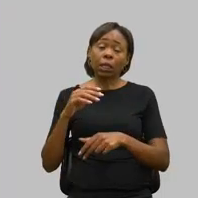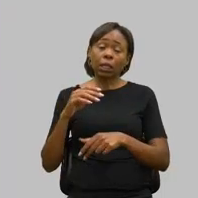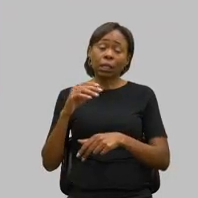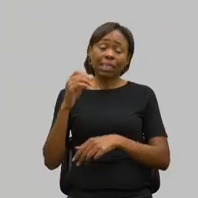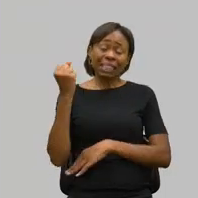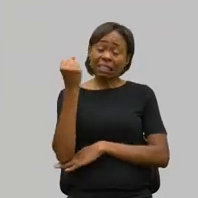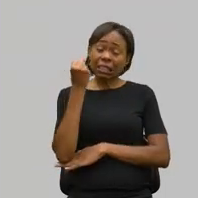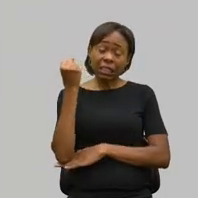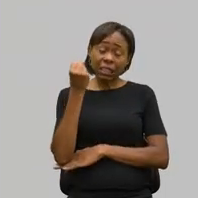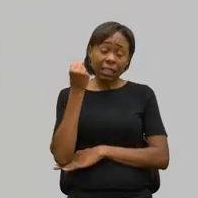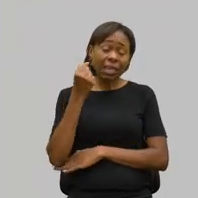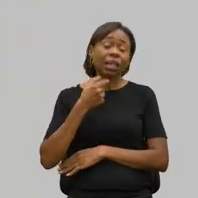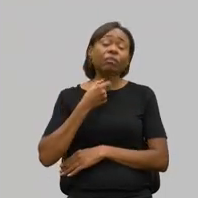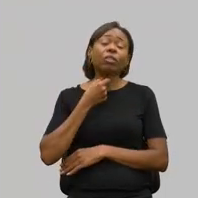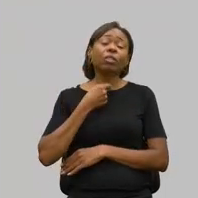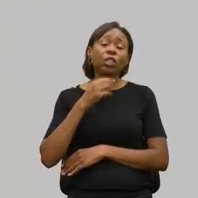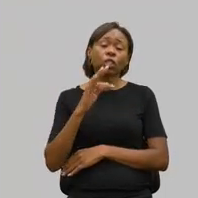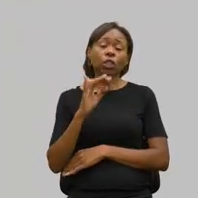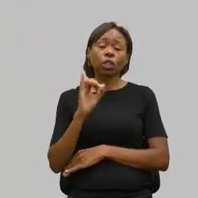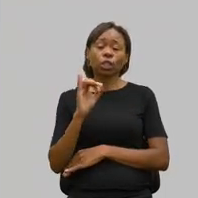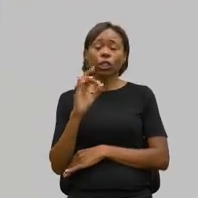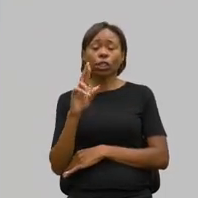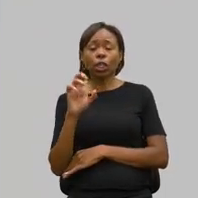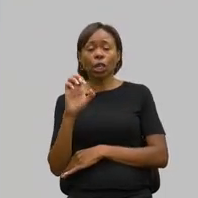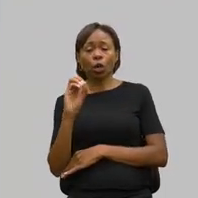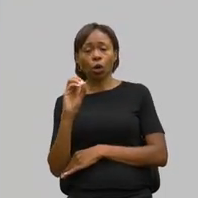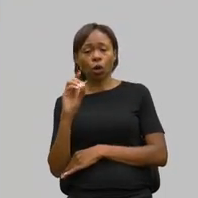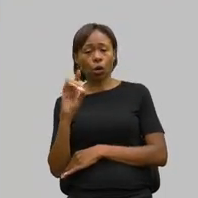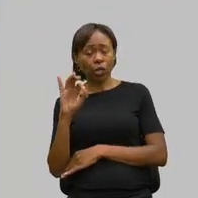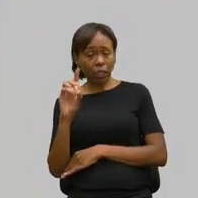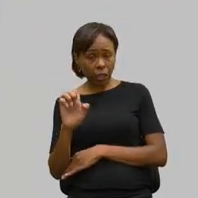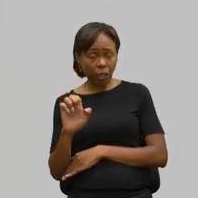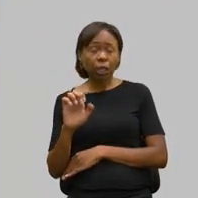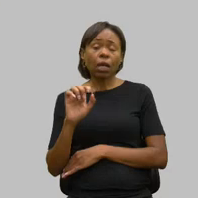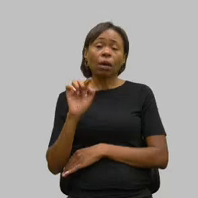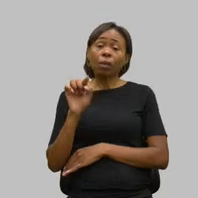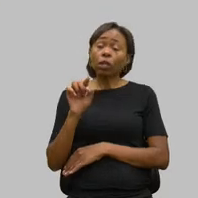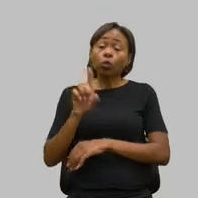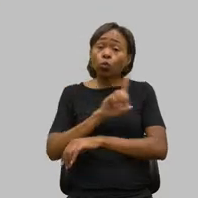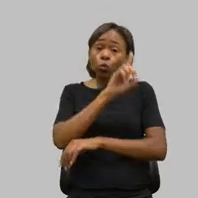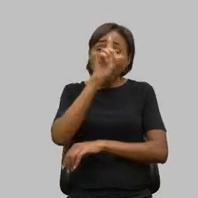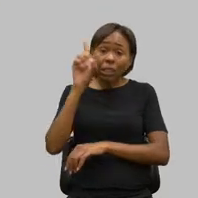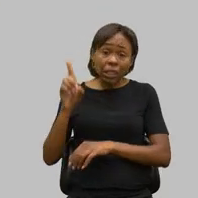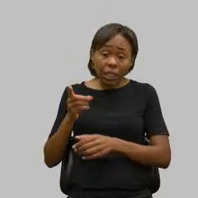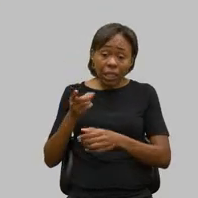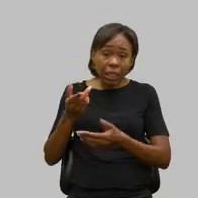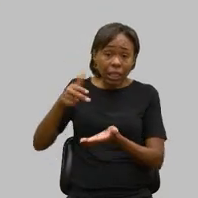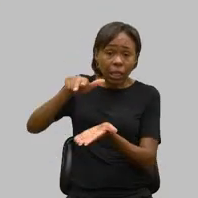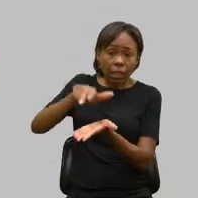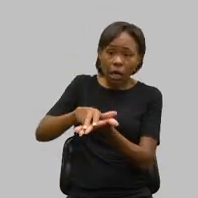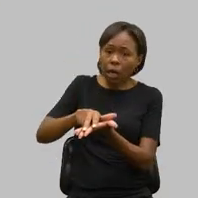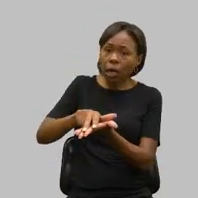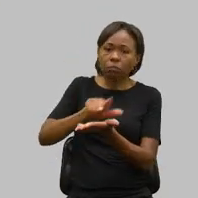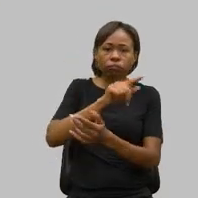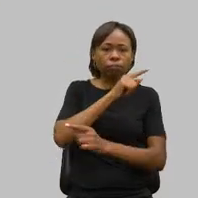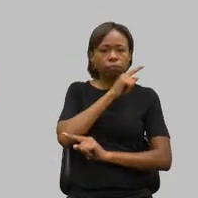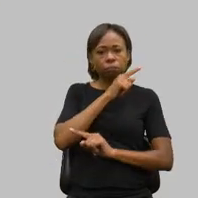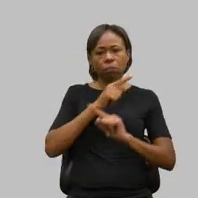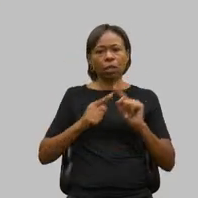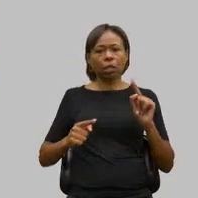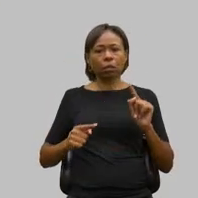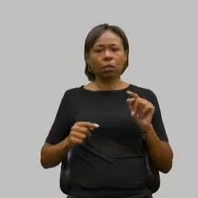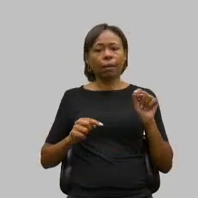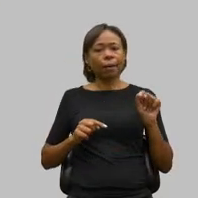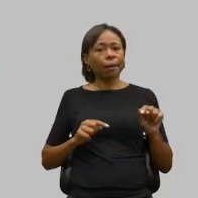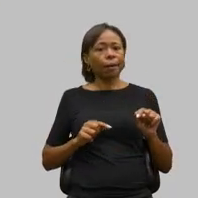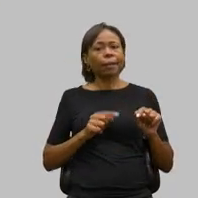O paciente, no dia da internação, foi negado à internação. Ou seja, o paciente fez toda aquela jornada, nós